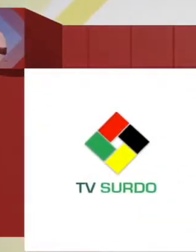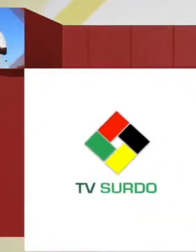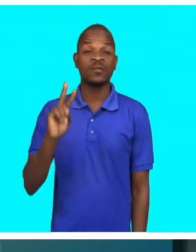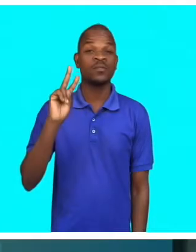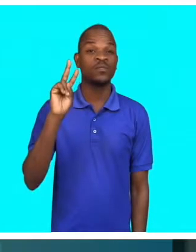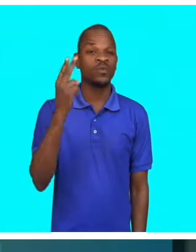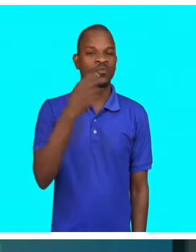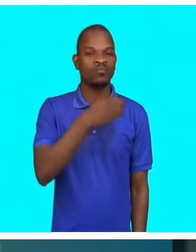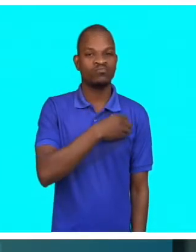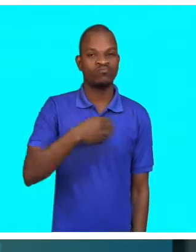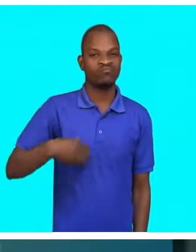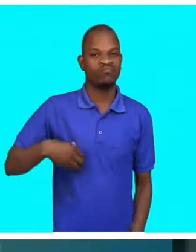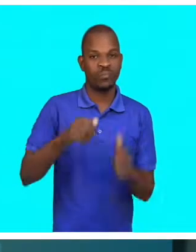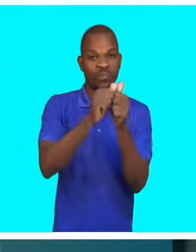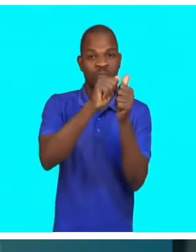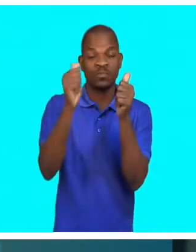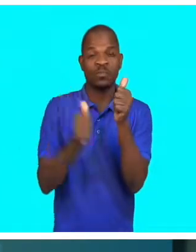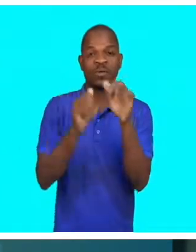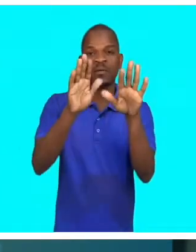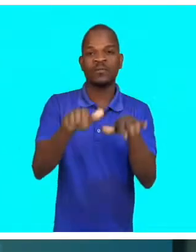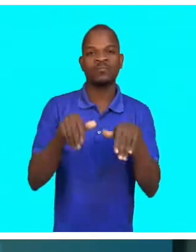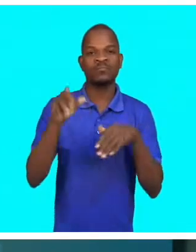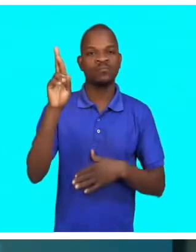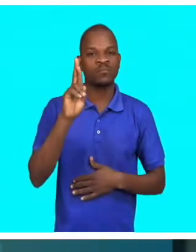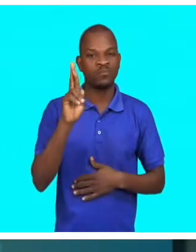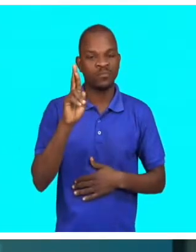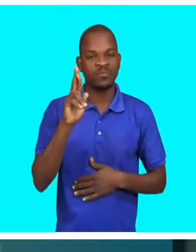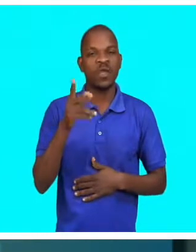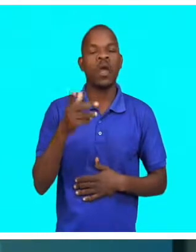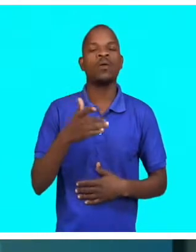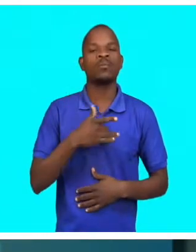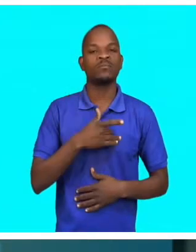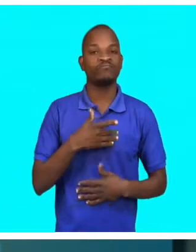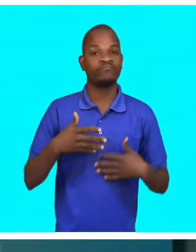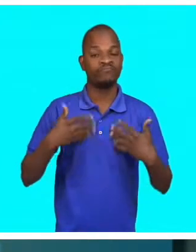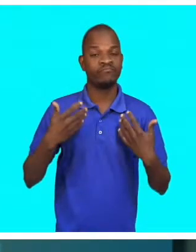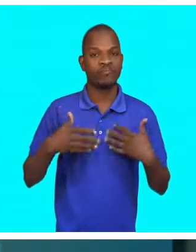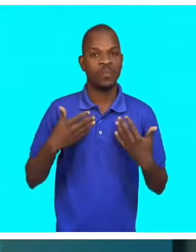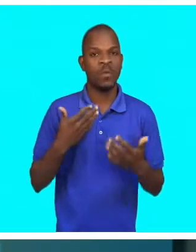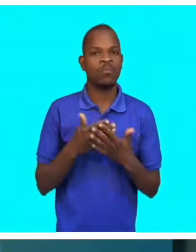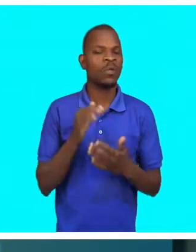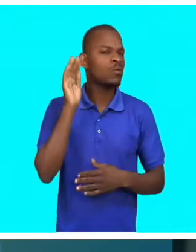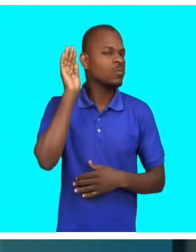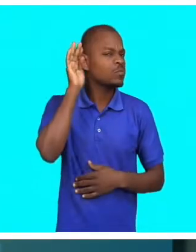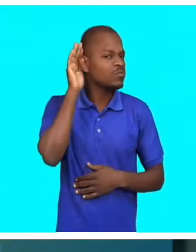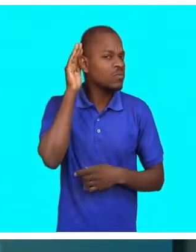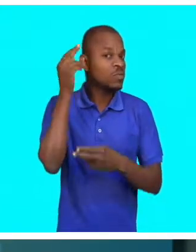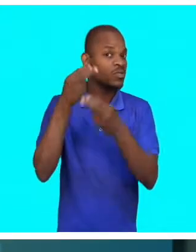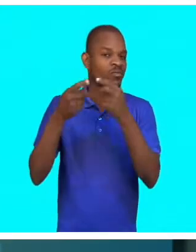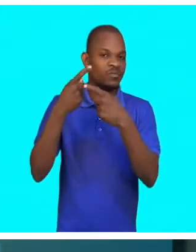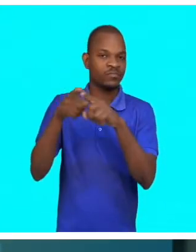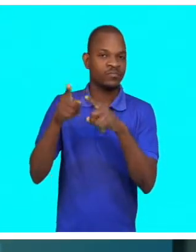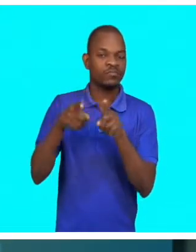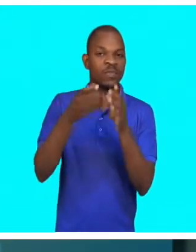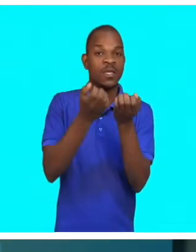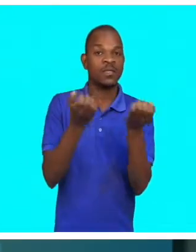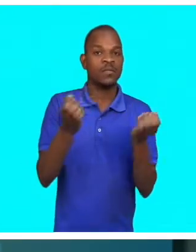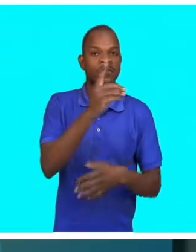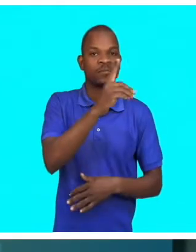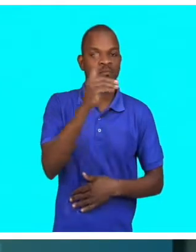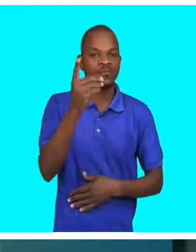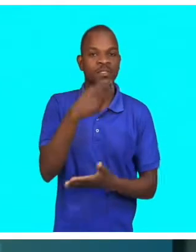O segundo vice-presidente da Assembleia da República, Yunus Amade, ficou comovido ao conhecer histórias de crianças